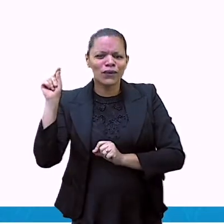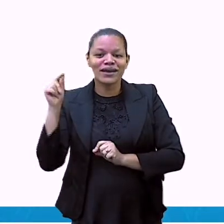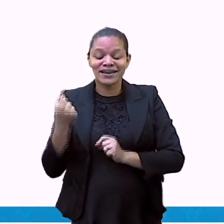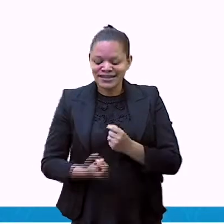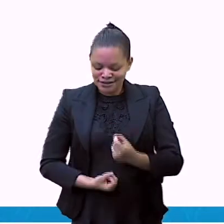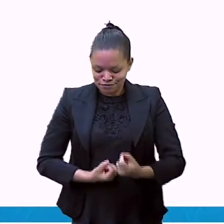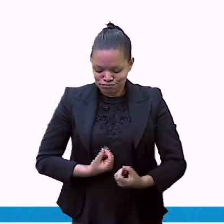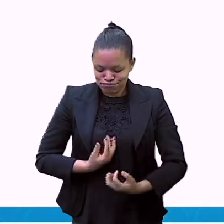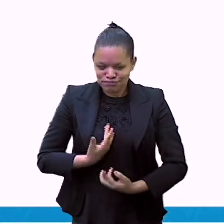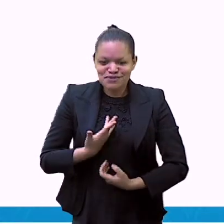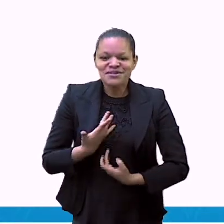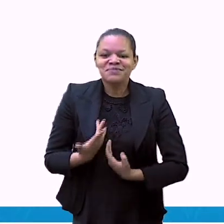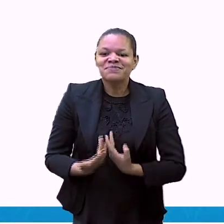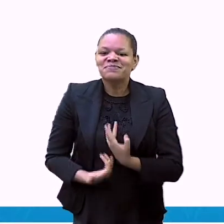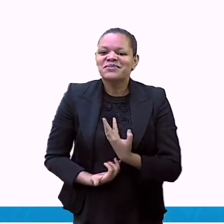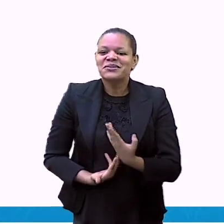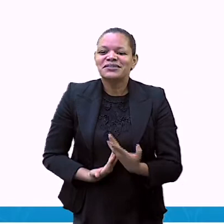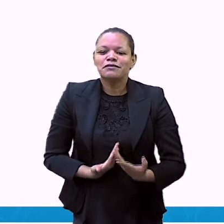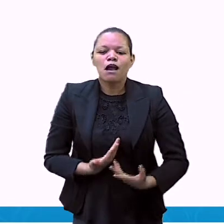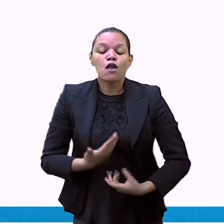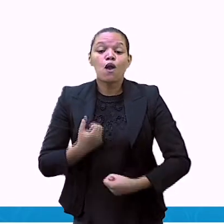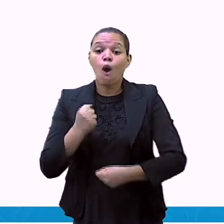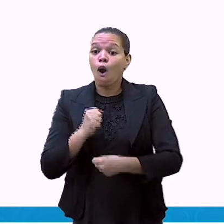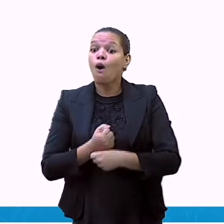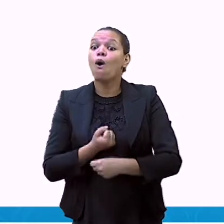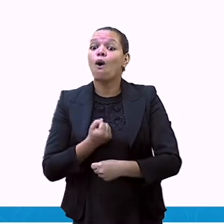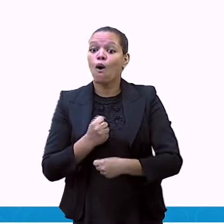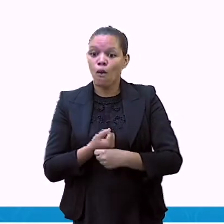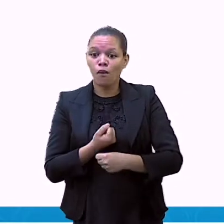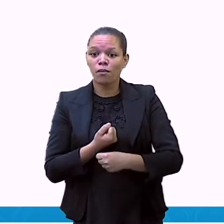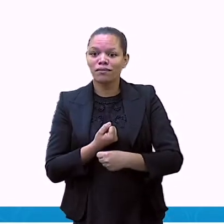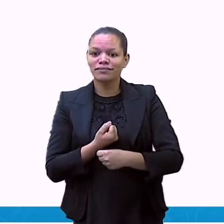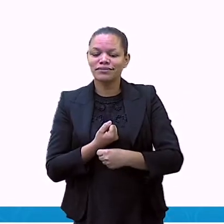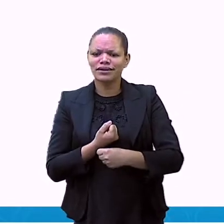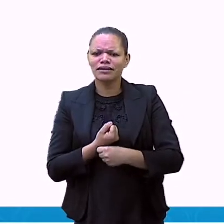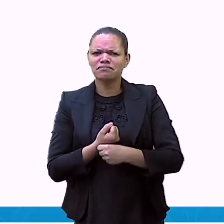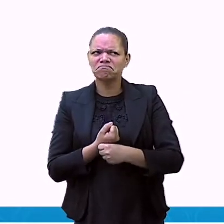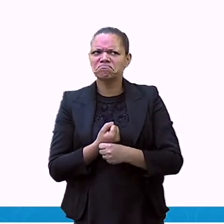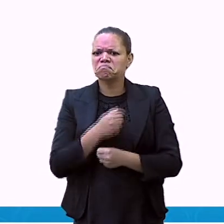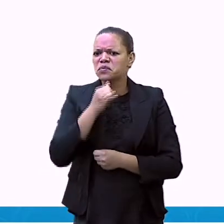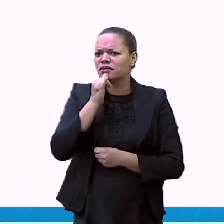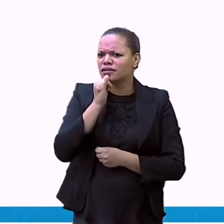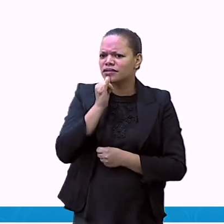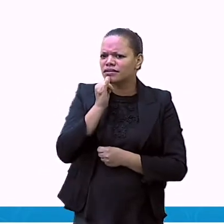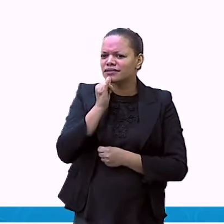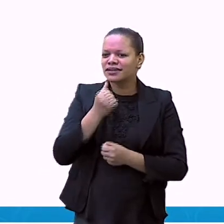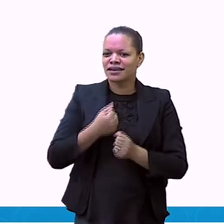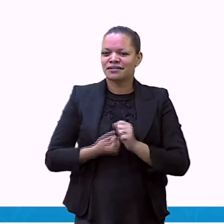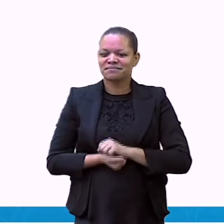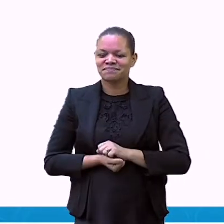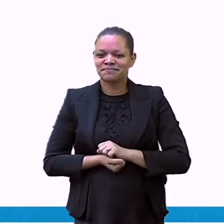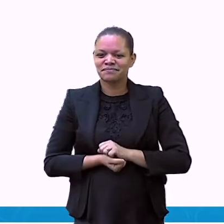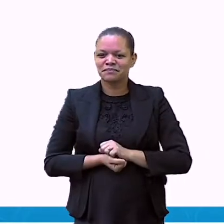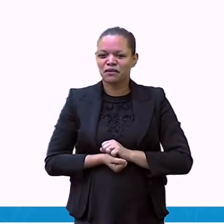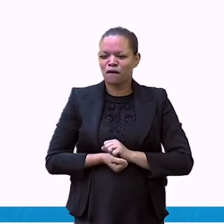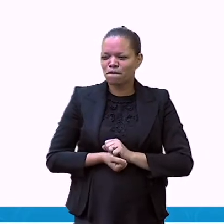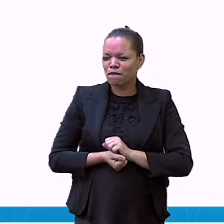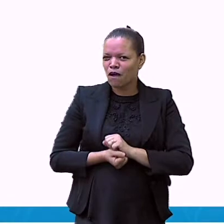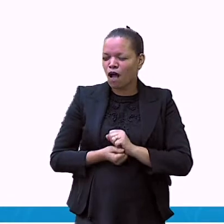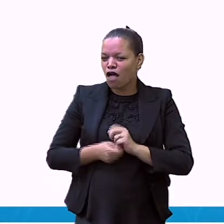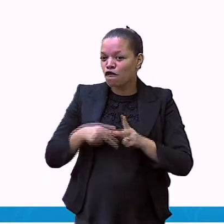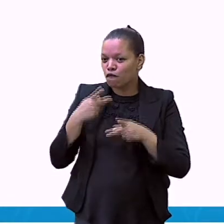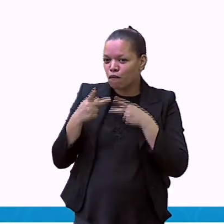obra da poesia. Às vezes nós falamos assim, gente, você fala com o coração. Quando